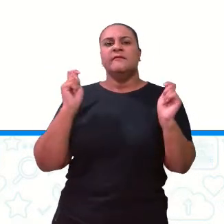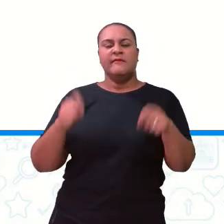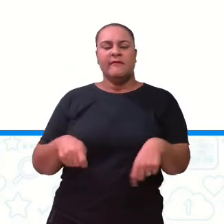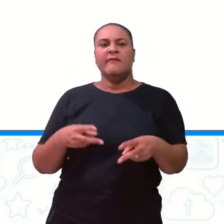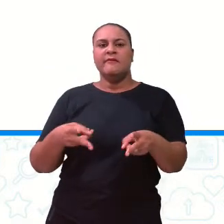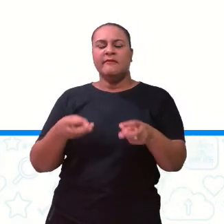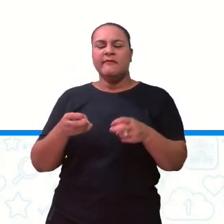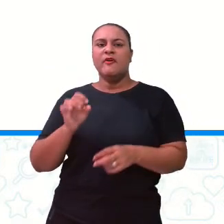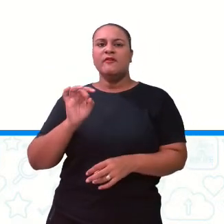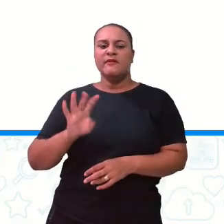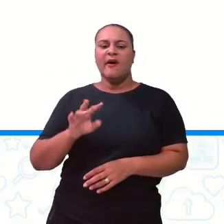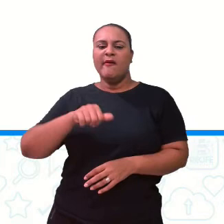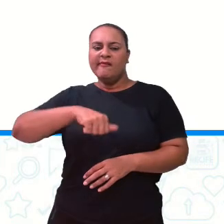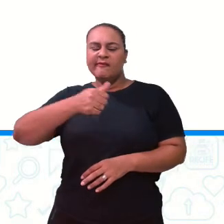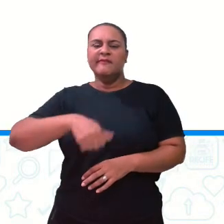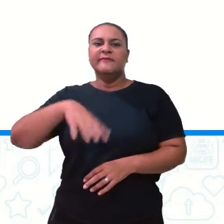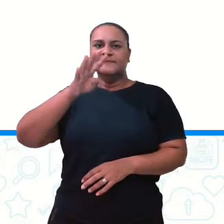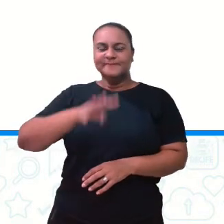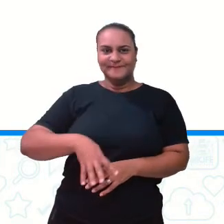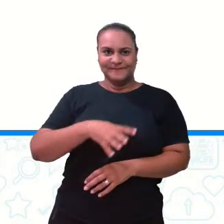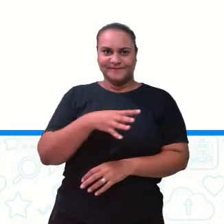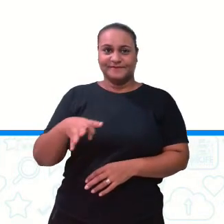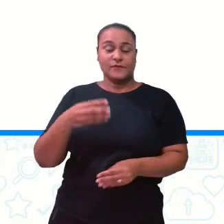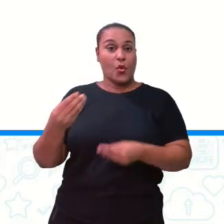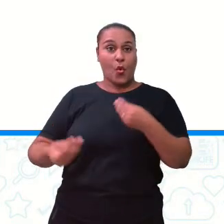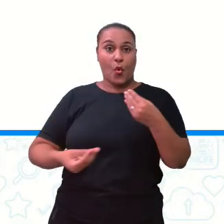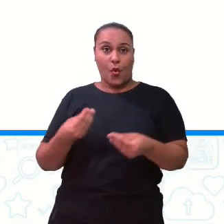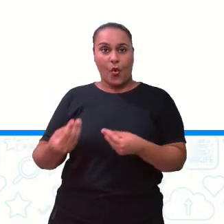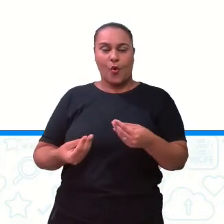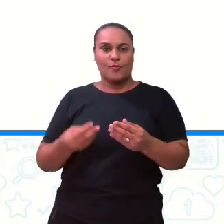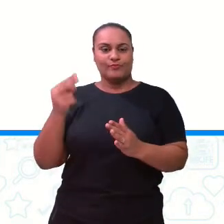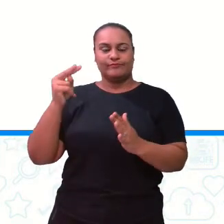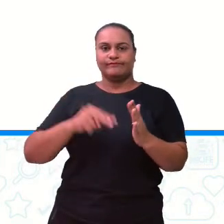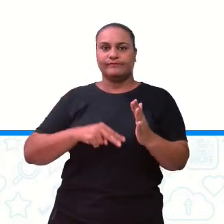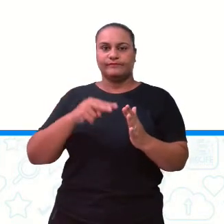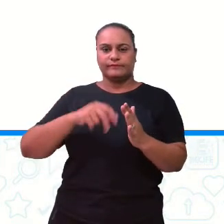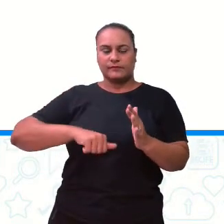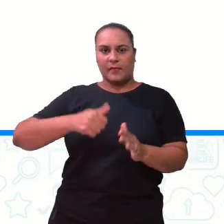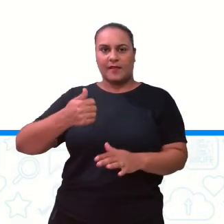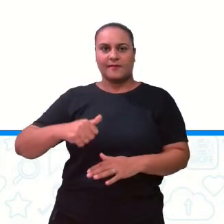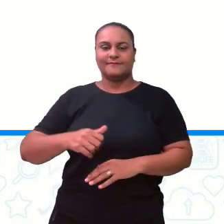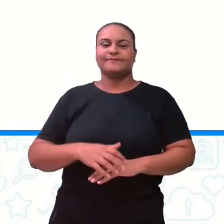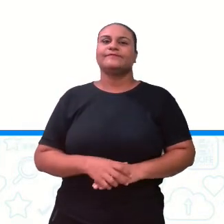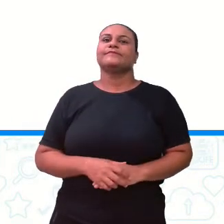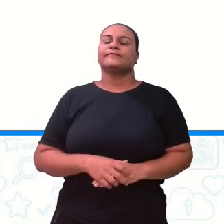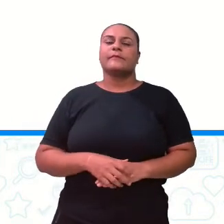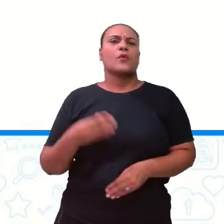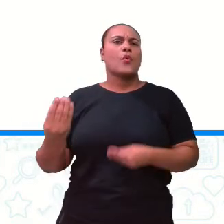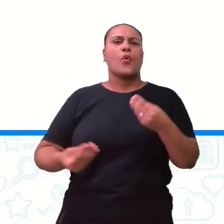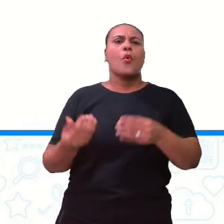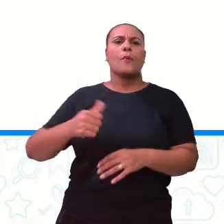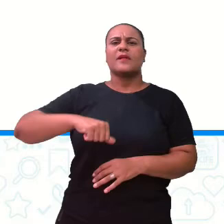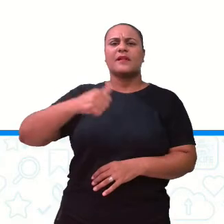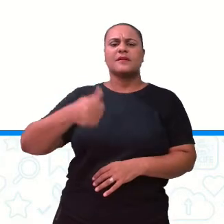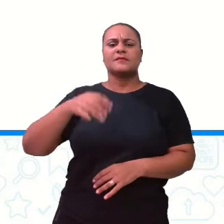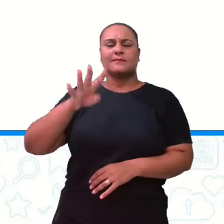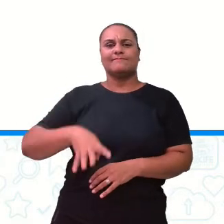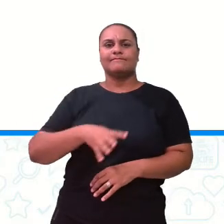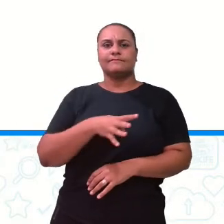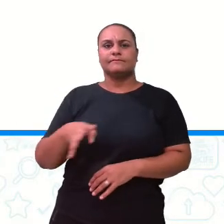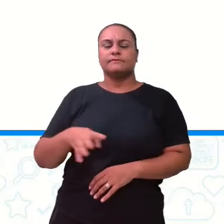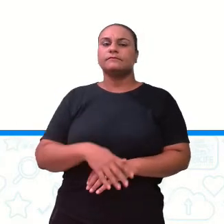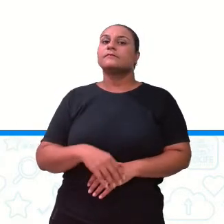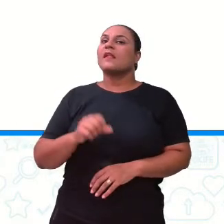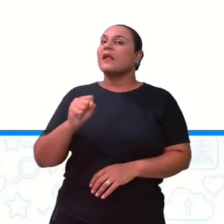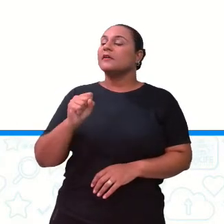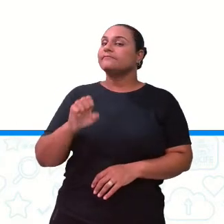para a tabela. E como é que a gente faz essa leitura? Olha aqui, me acompanha. Como é que a gente faz essa leitura? Se eu